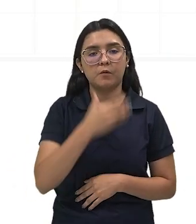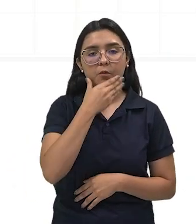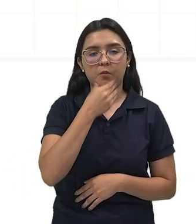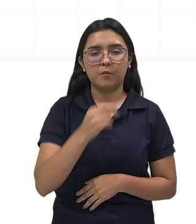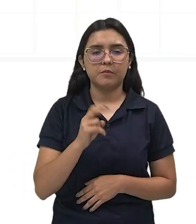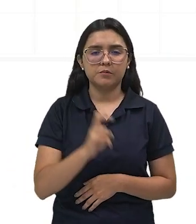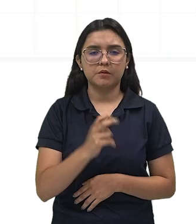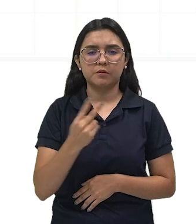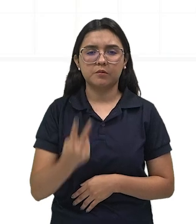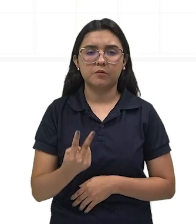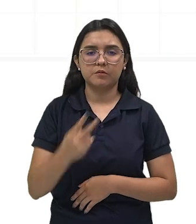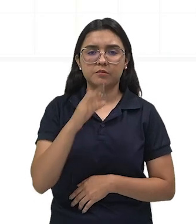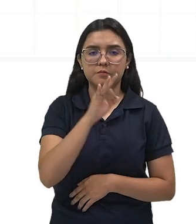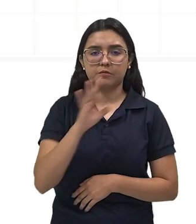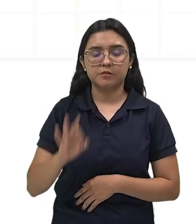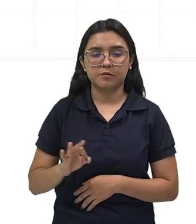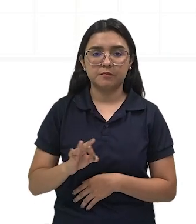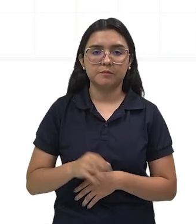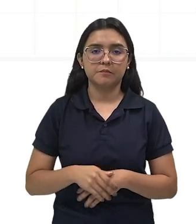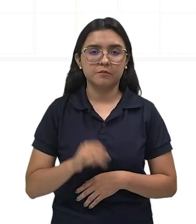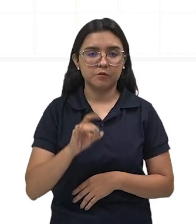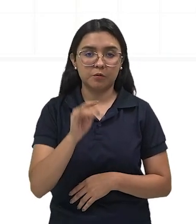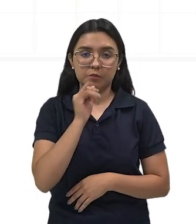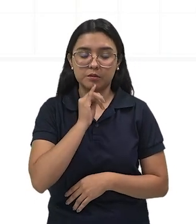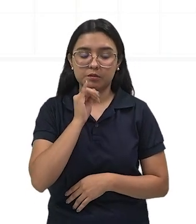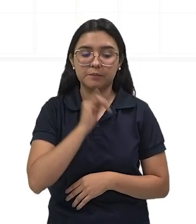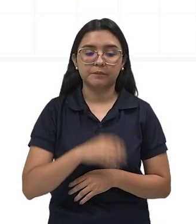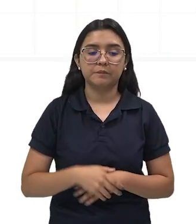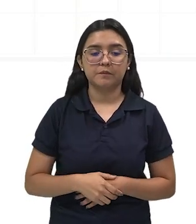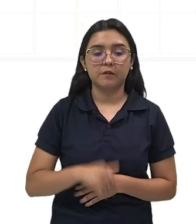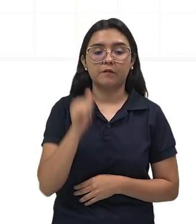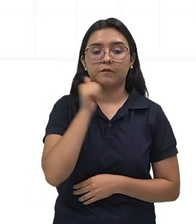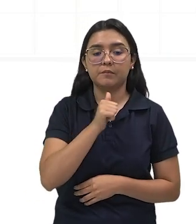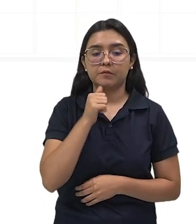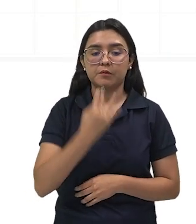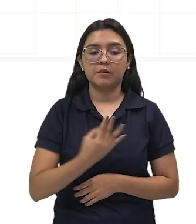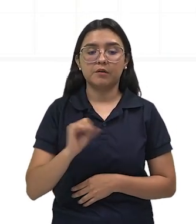52%, vamos botar aqui hipoteticamente. Feminino,